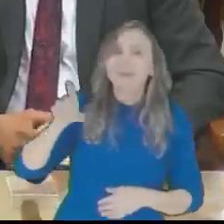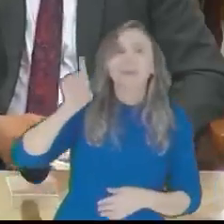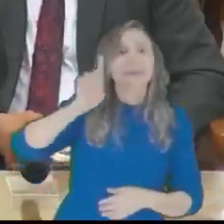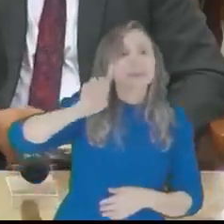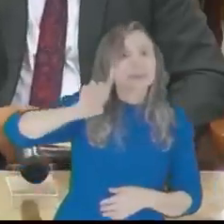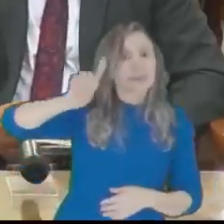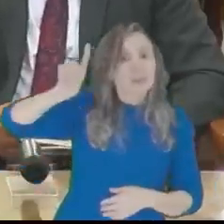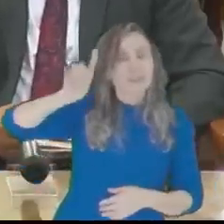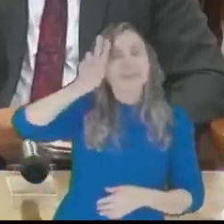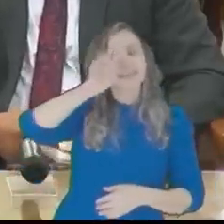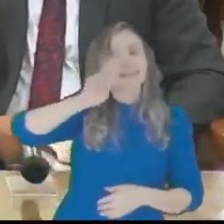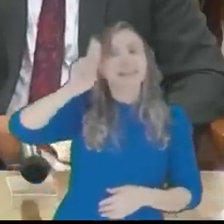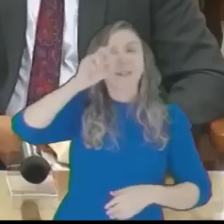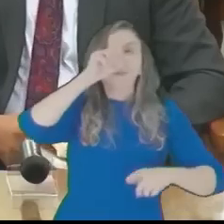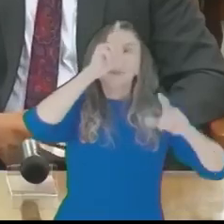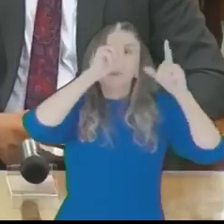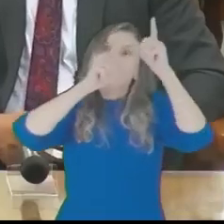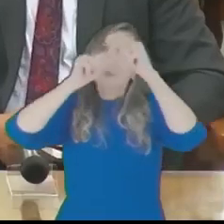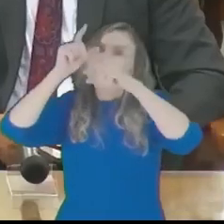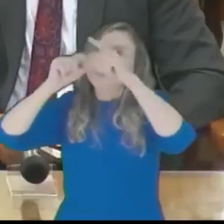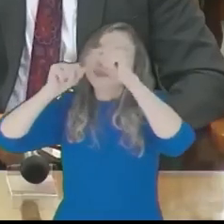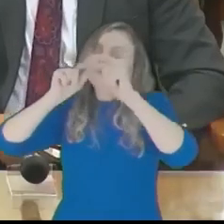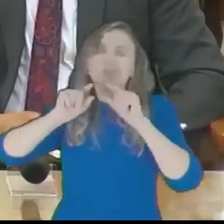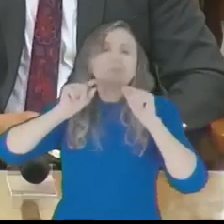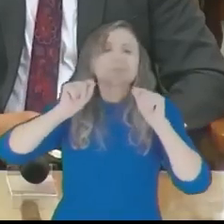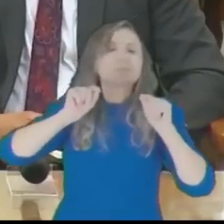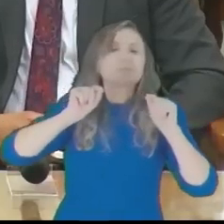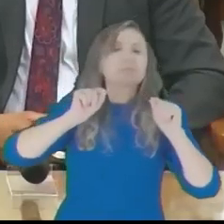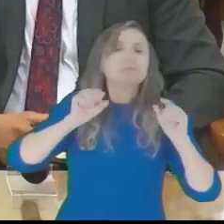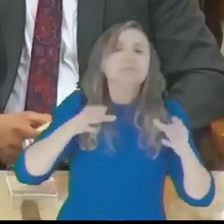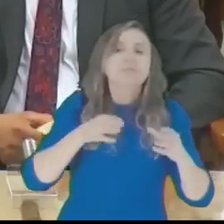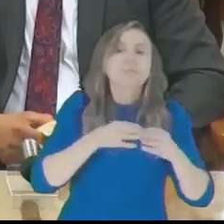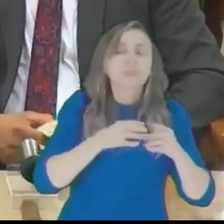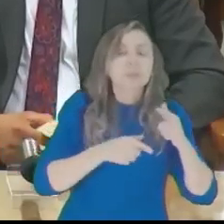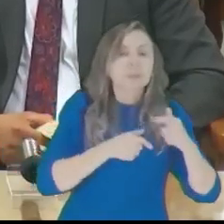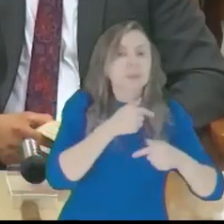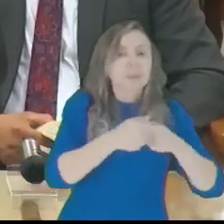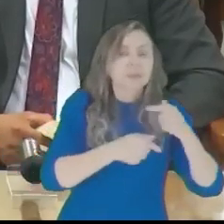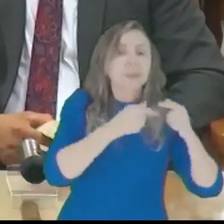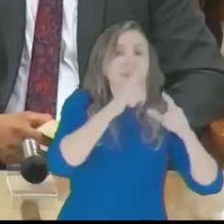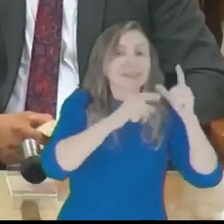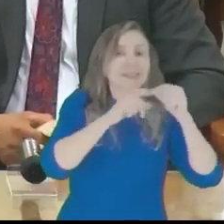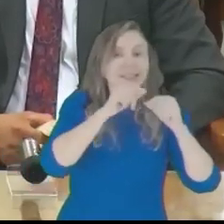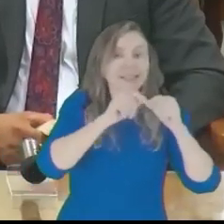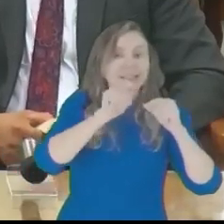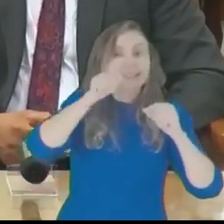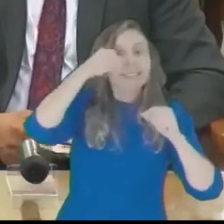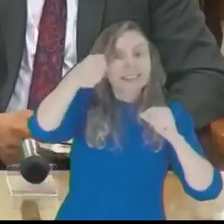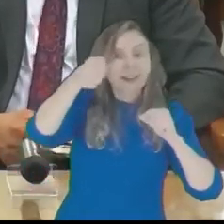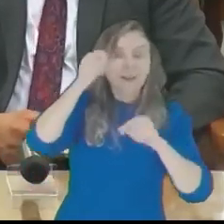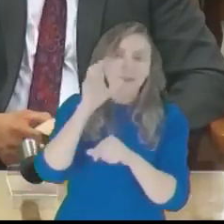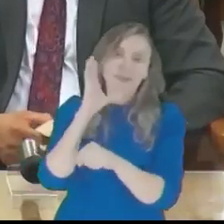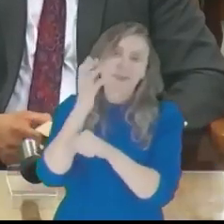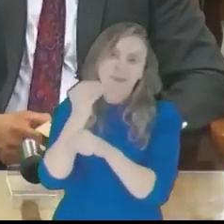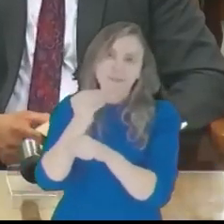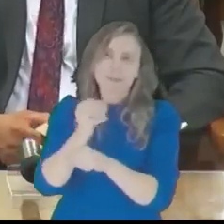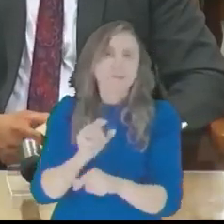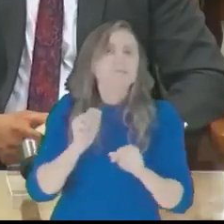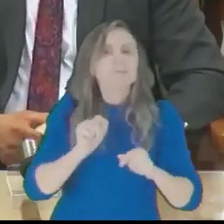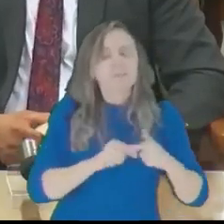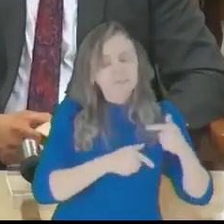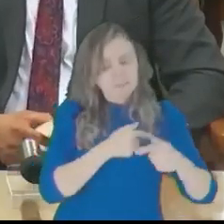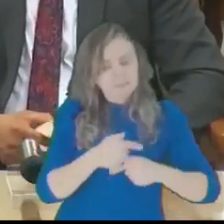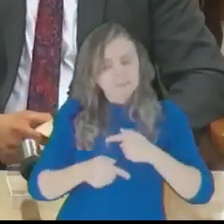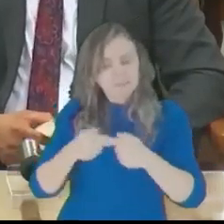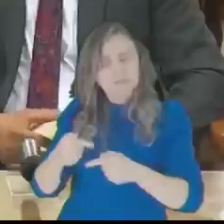com as... Estrela. Quem é a descendência de Abraão, que é a estrela do céu? A igreja. E quem é a descendência de Abraão, que